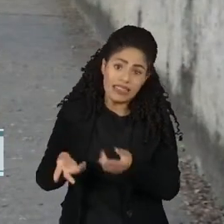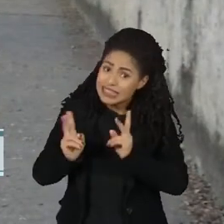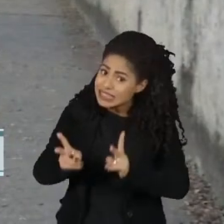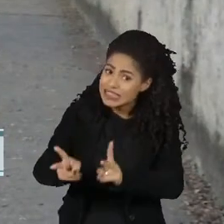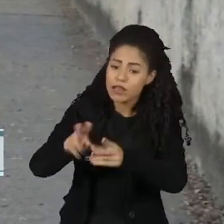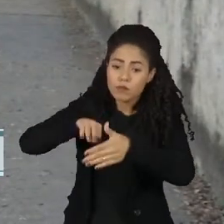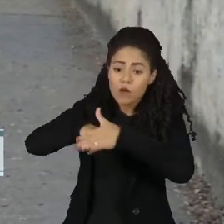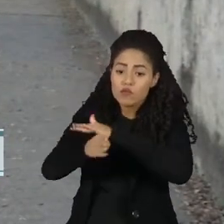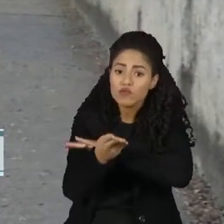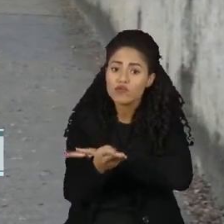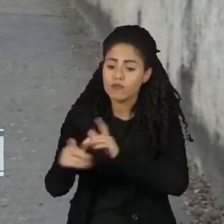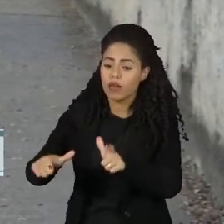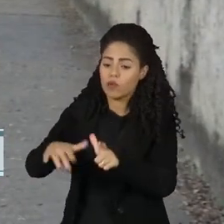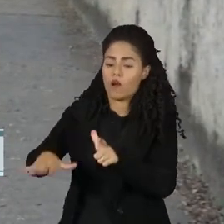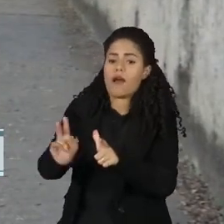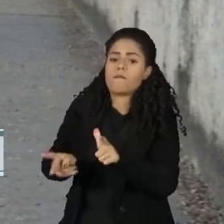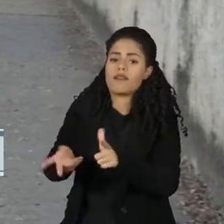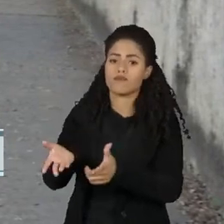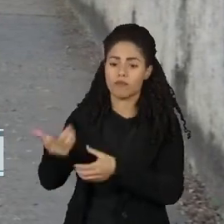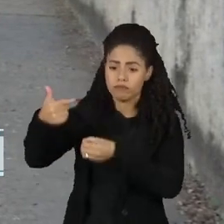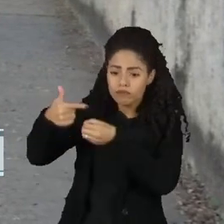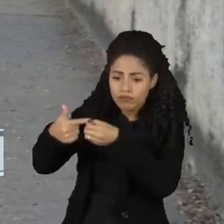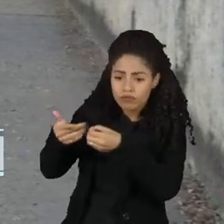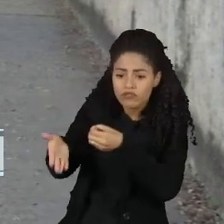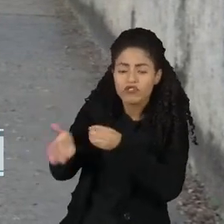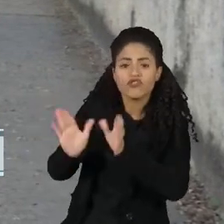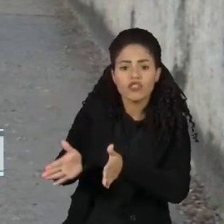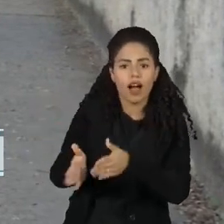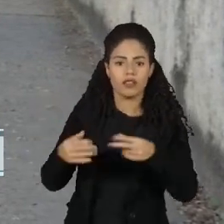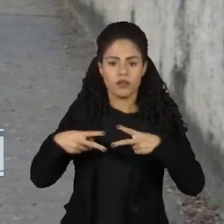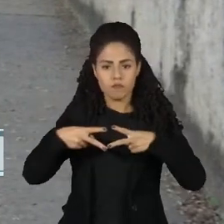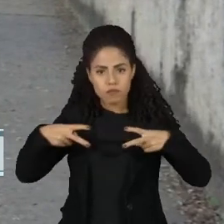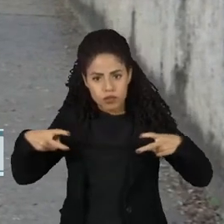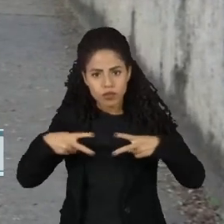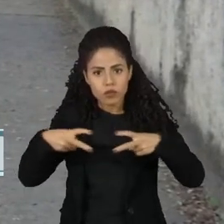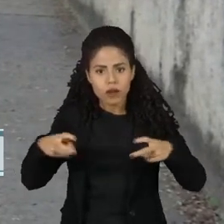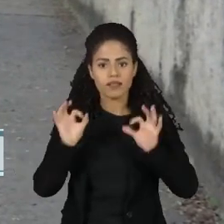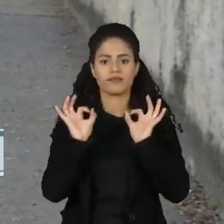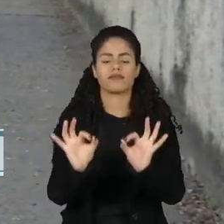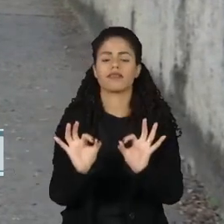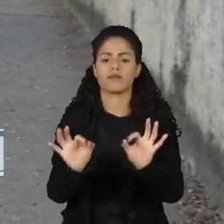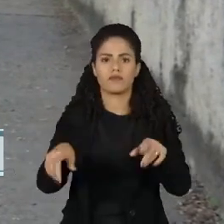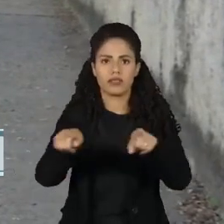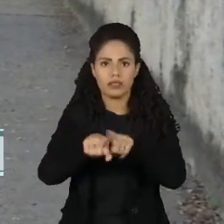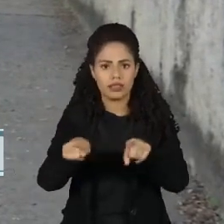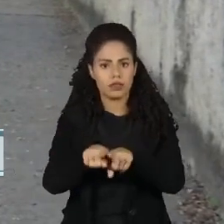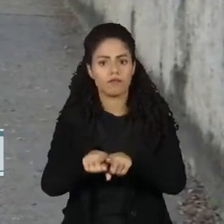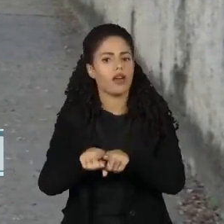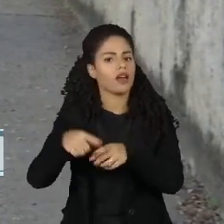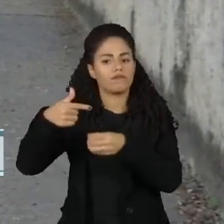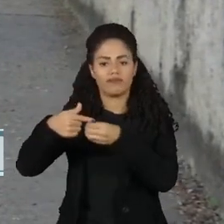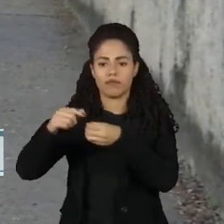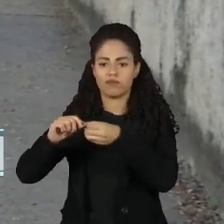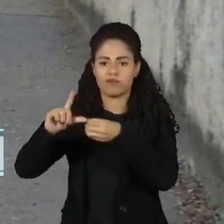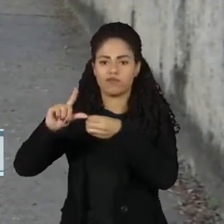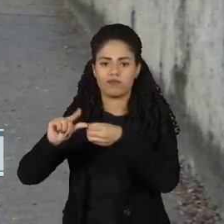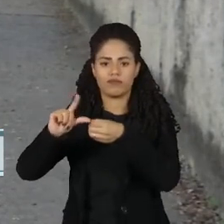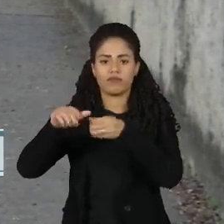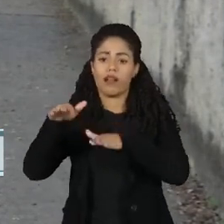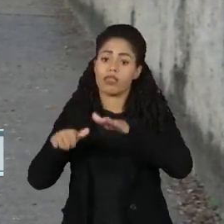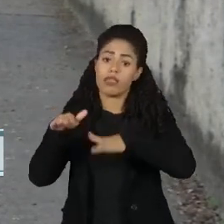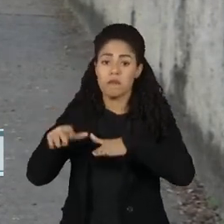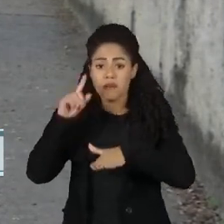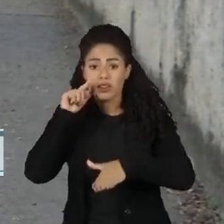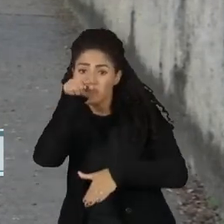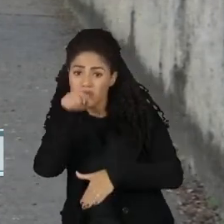o hábito de baixar quando a Petrobras abaixa, subir quando a Petrobras suba. Acho que cada um tem que fazer a sua própria